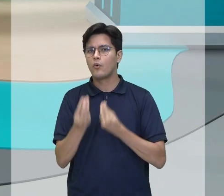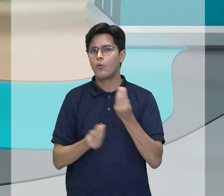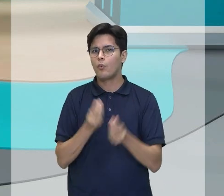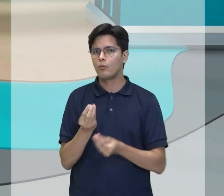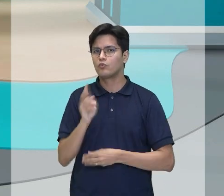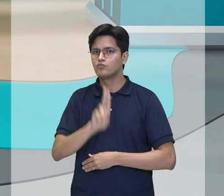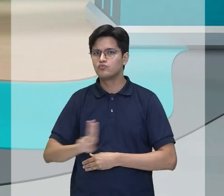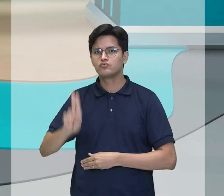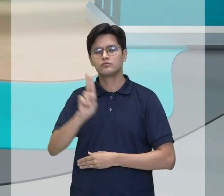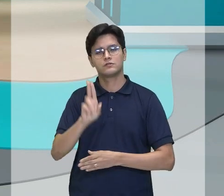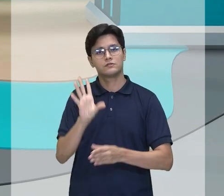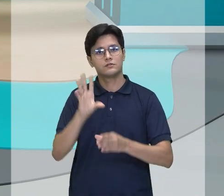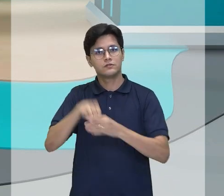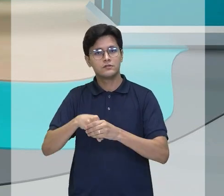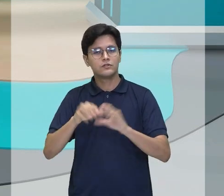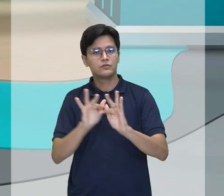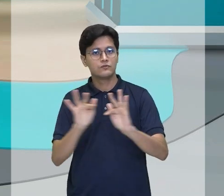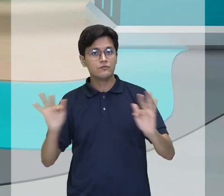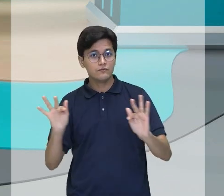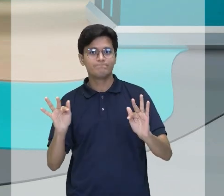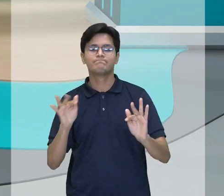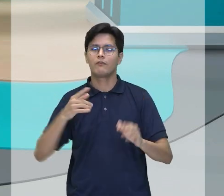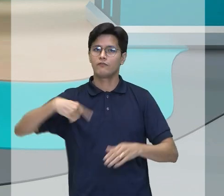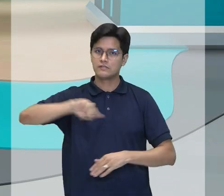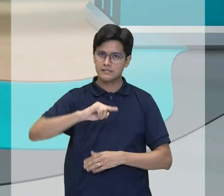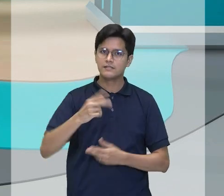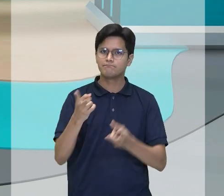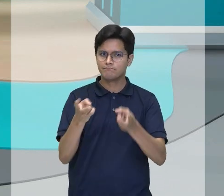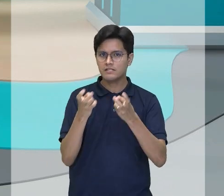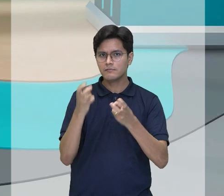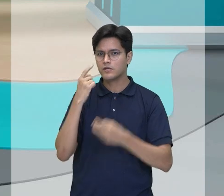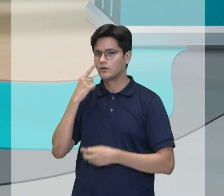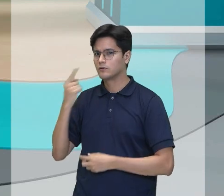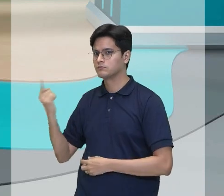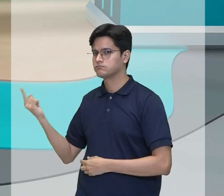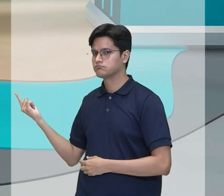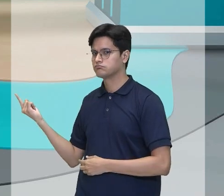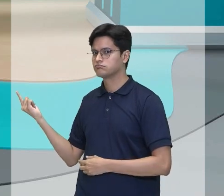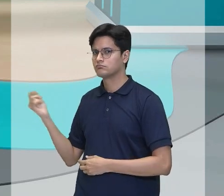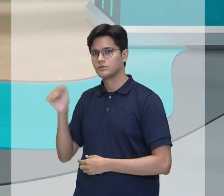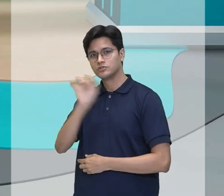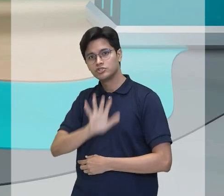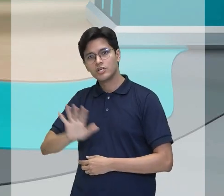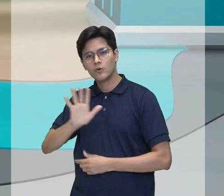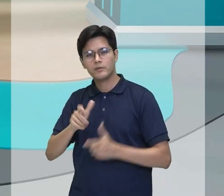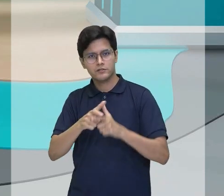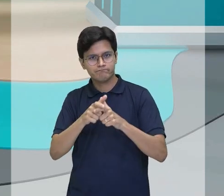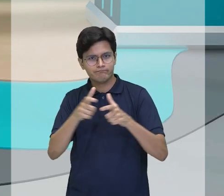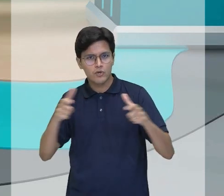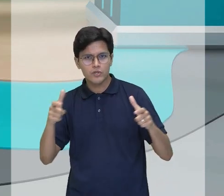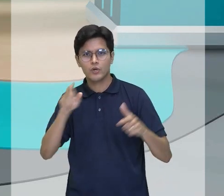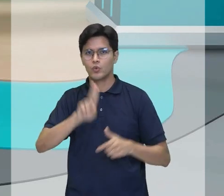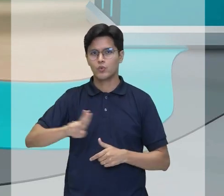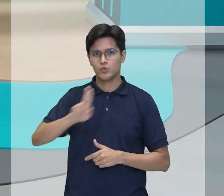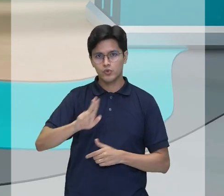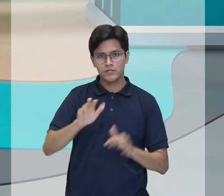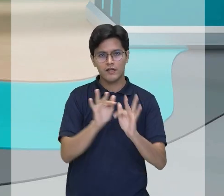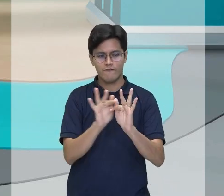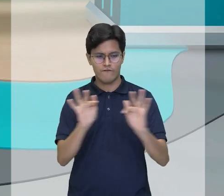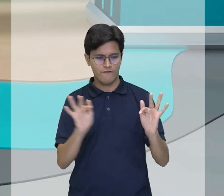já observaram, né, que a maioria deles está lá no final da frase, né? You, them, him,